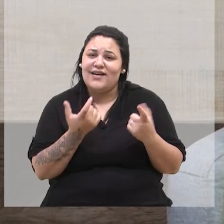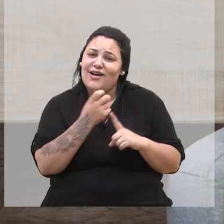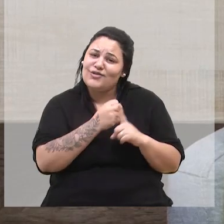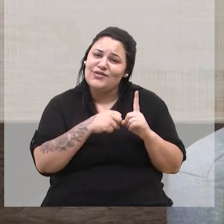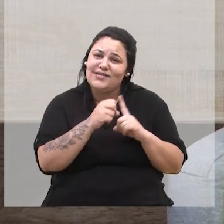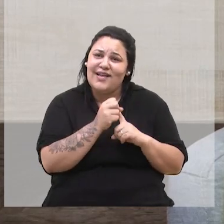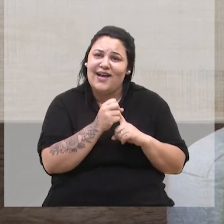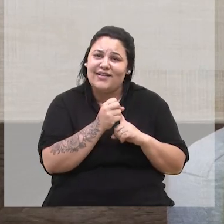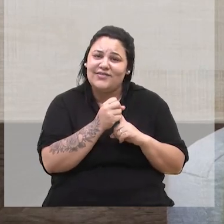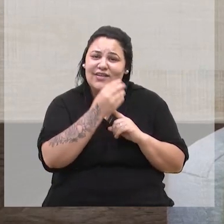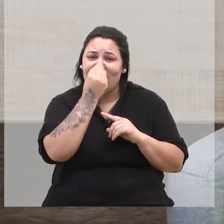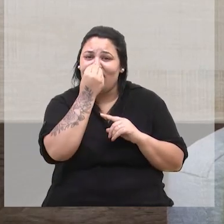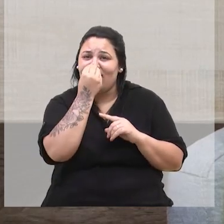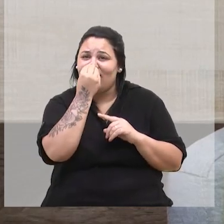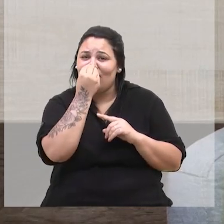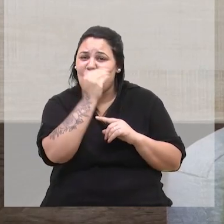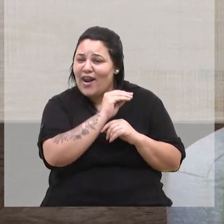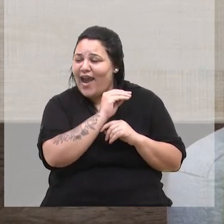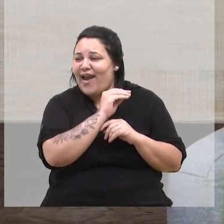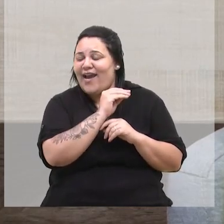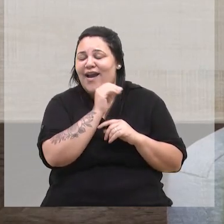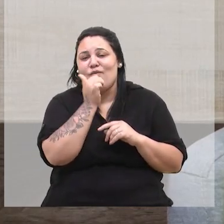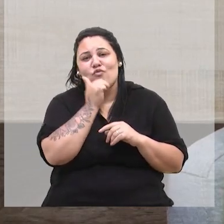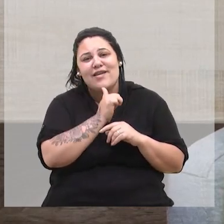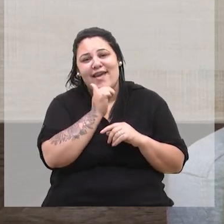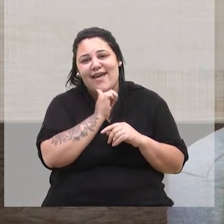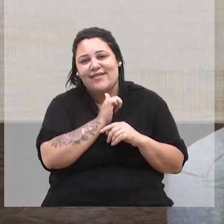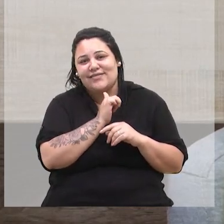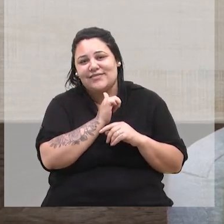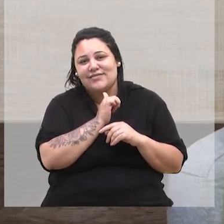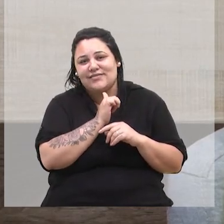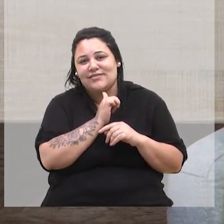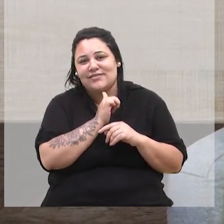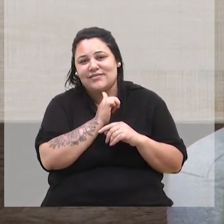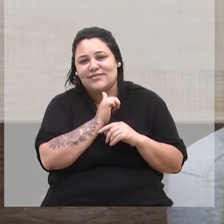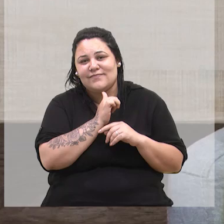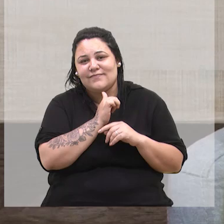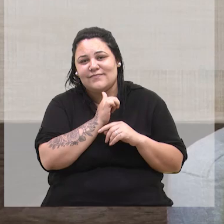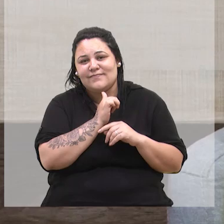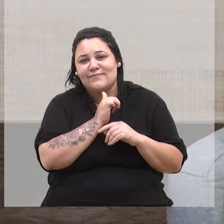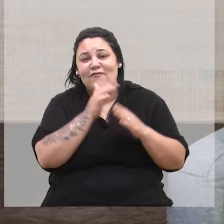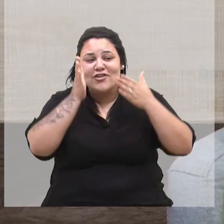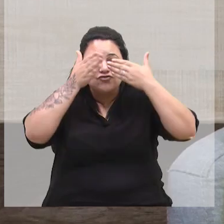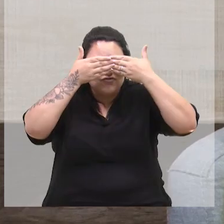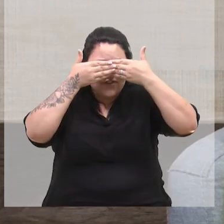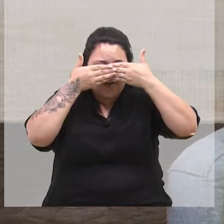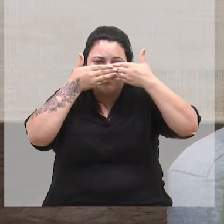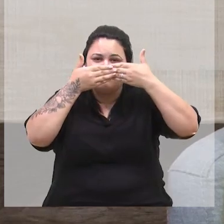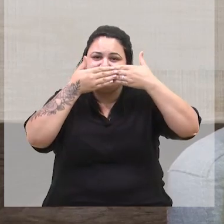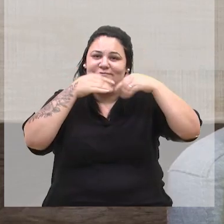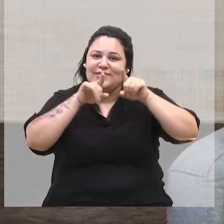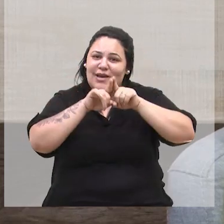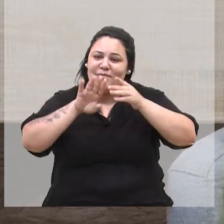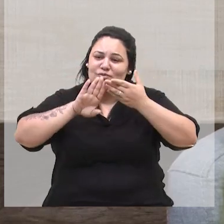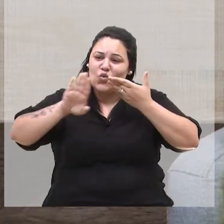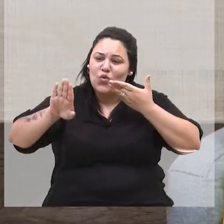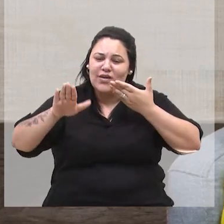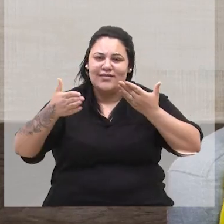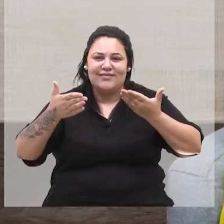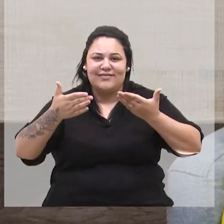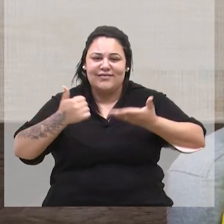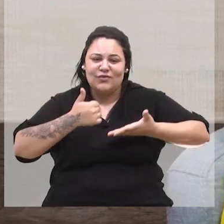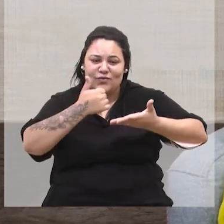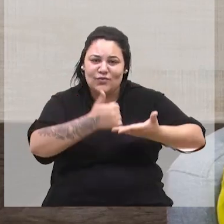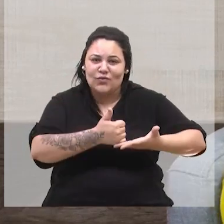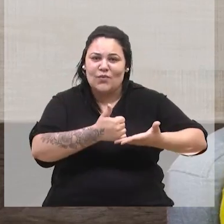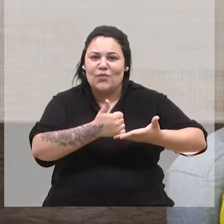a sociedade deixar as mulheres invisíveis na sua capacidade, no seu poder, nas suas contribuições? É porque